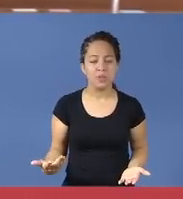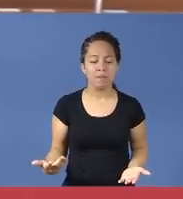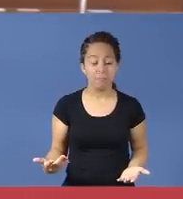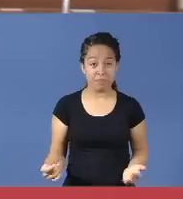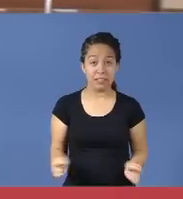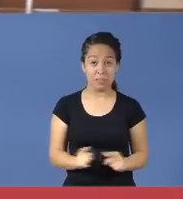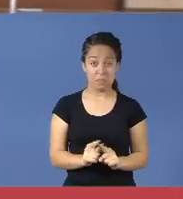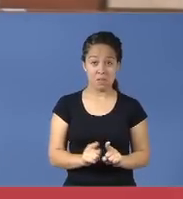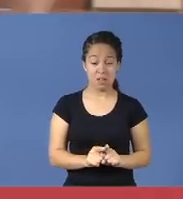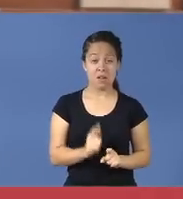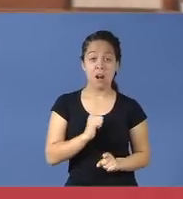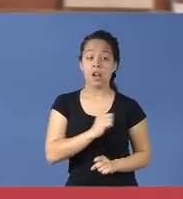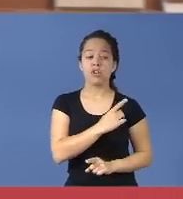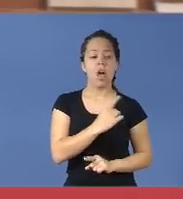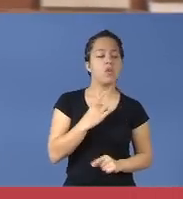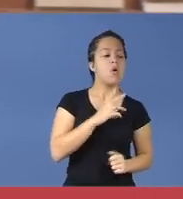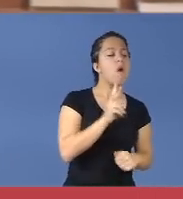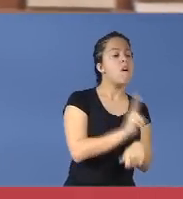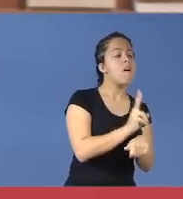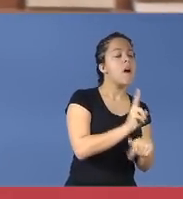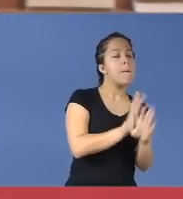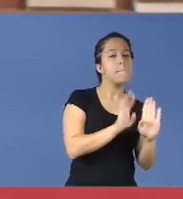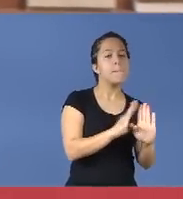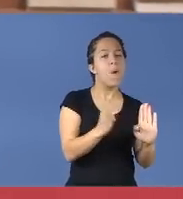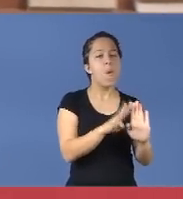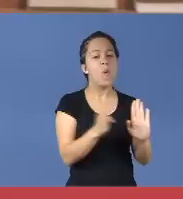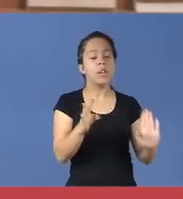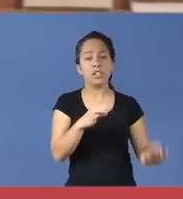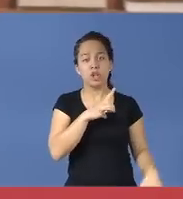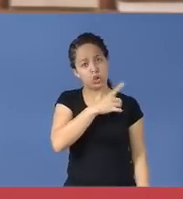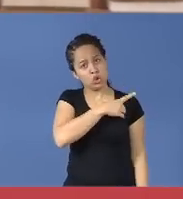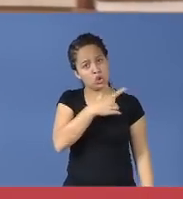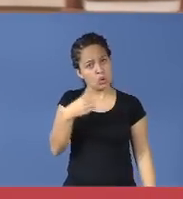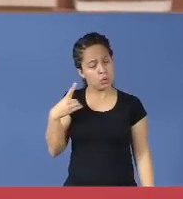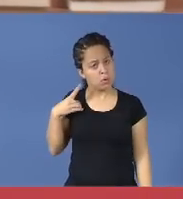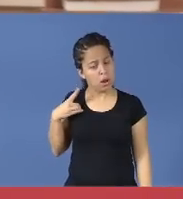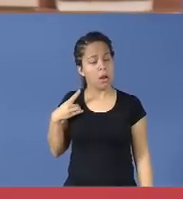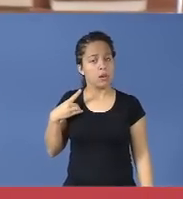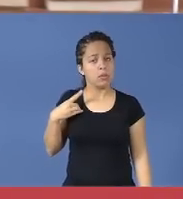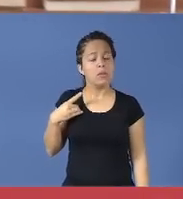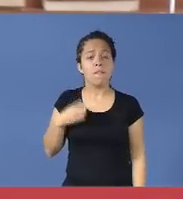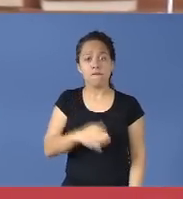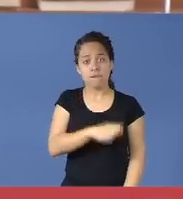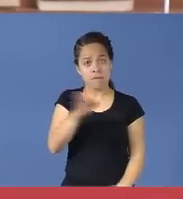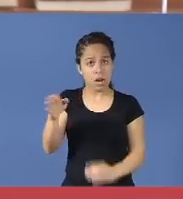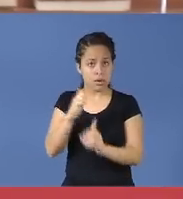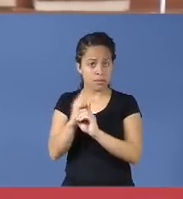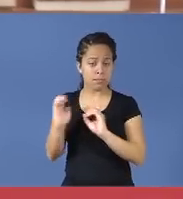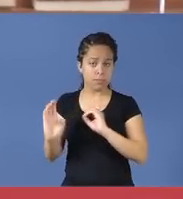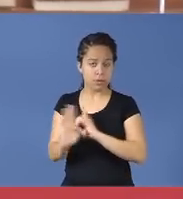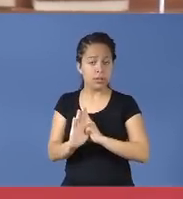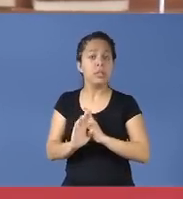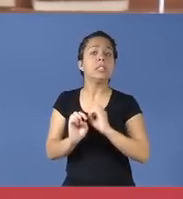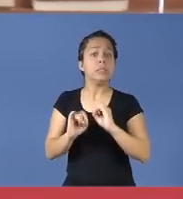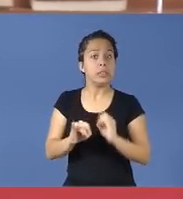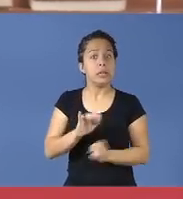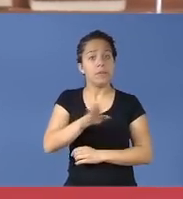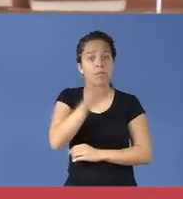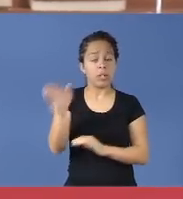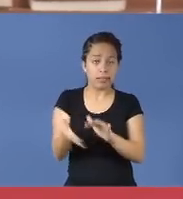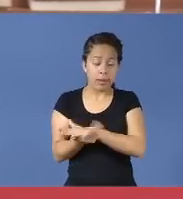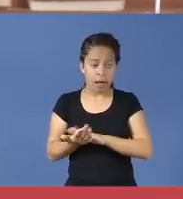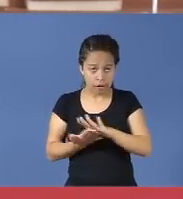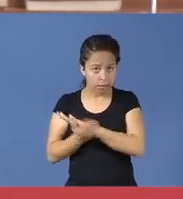que fica só do lado de fora, os diáconos hoje que estamos ouvindo, aqueles que vão à escola bíblica dominical, e os que não estão ouvindo, devem ir